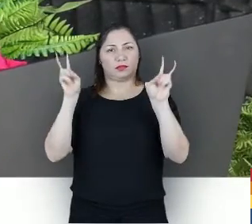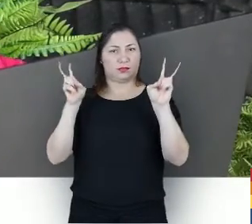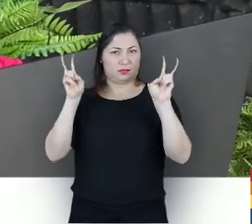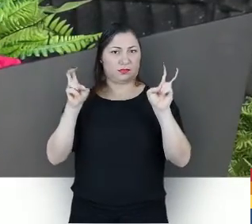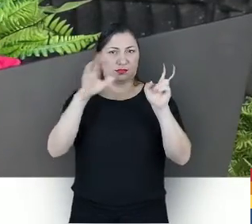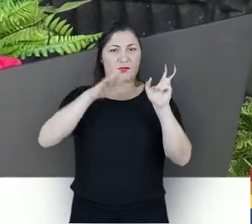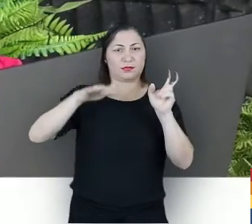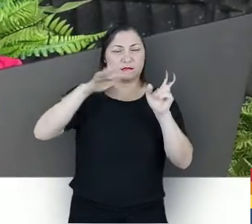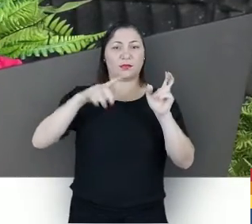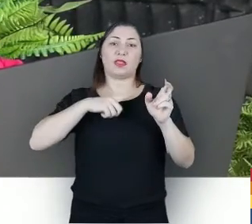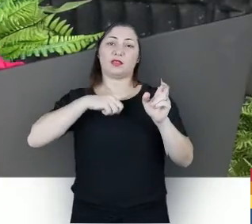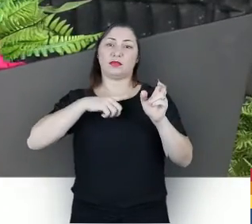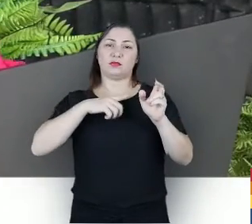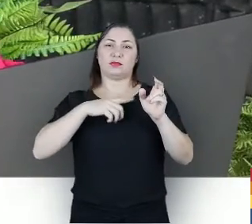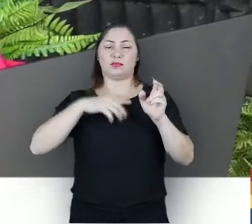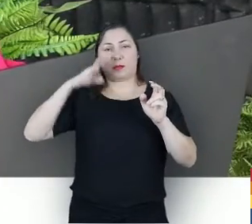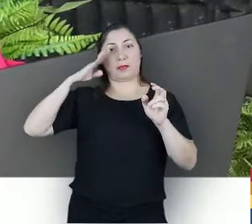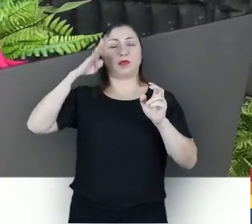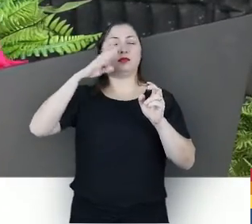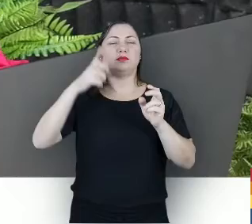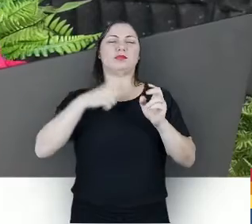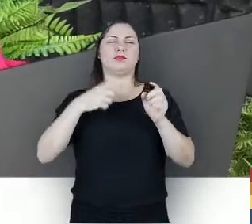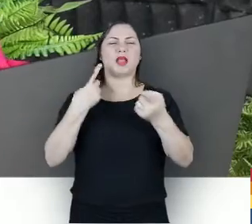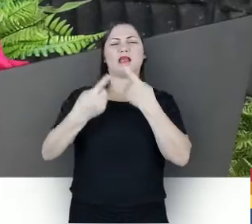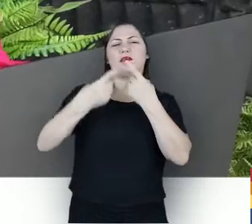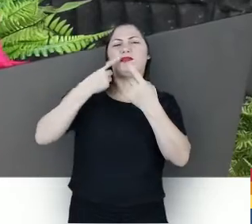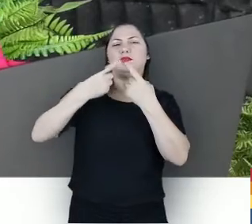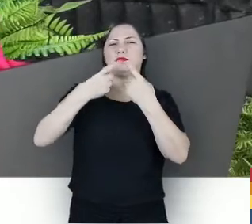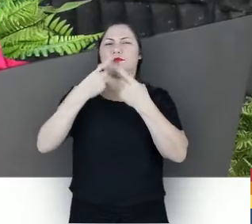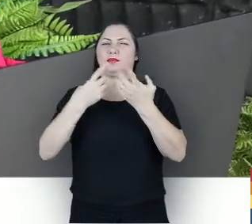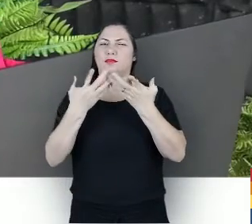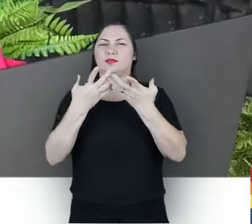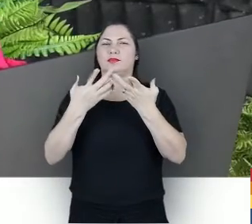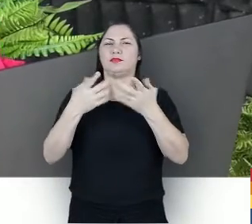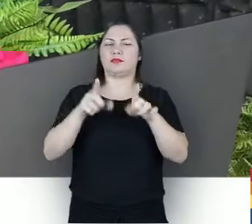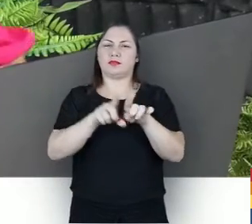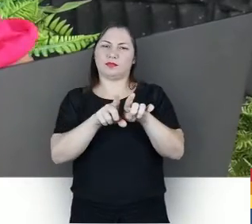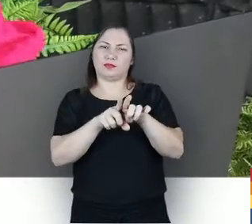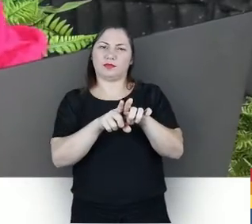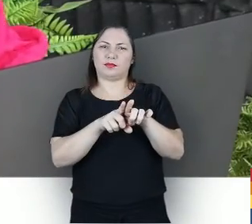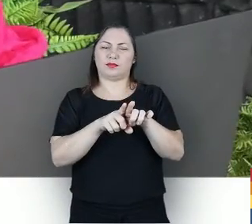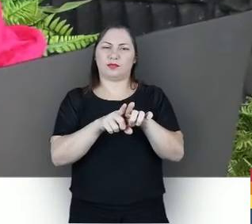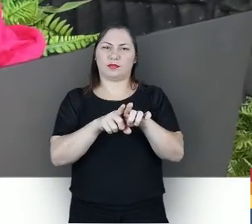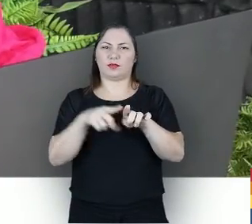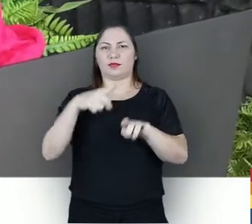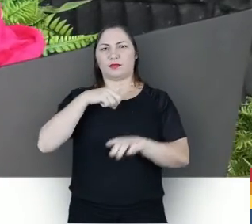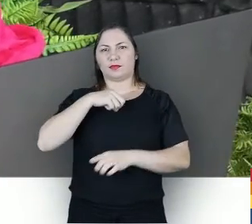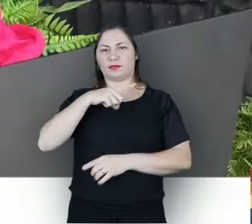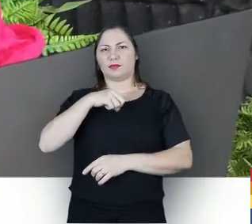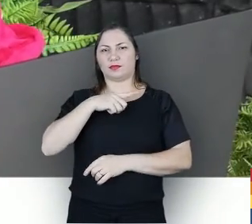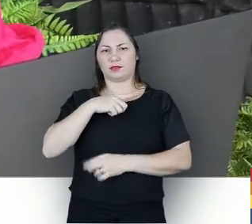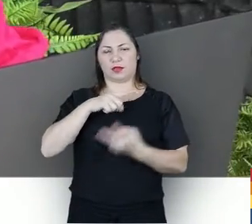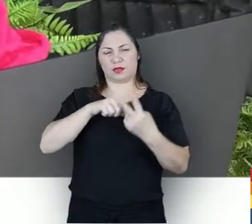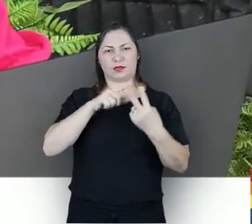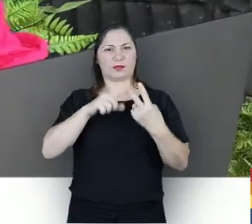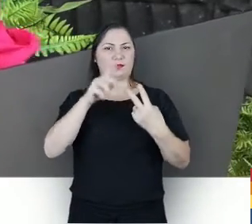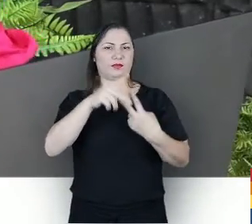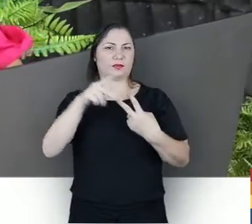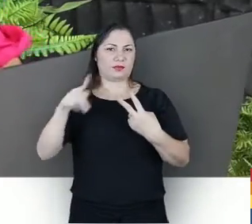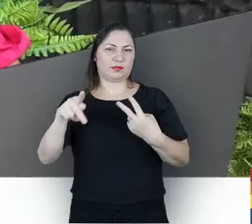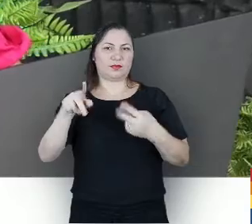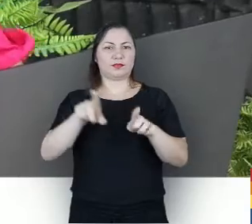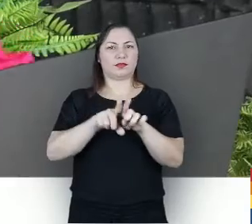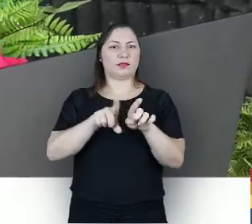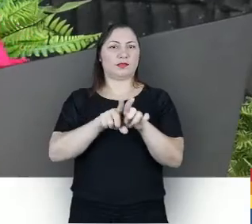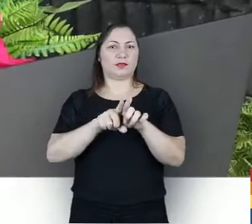aqui, quanto dos outros dois professores que vão ser chamados em seguida para contribuir para essa discussão, a gente vai